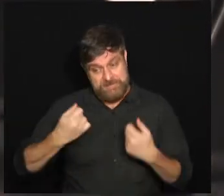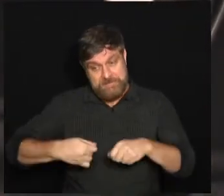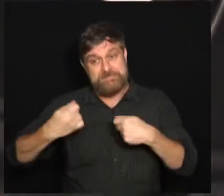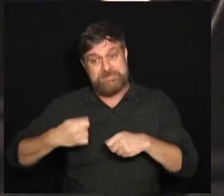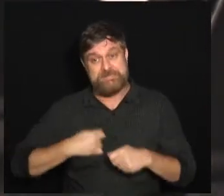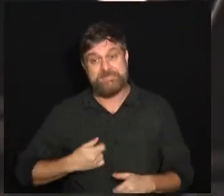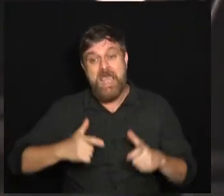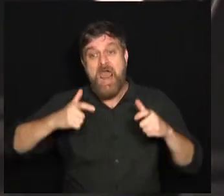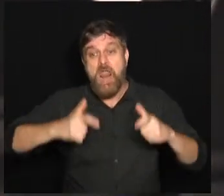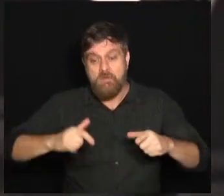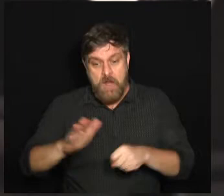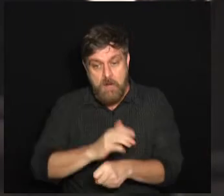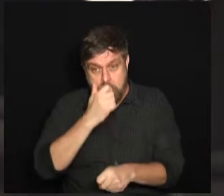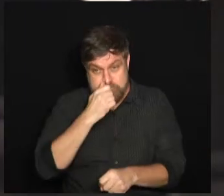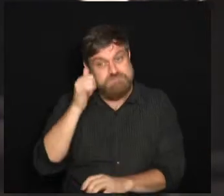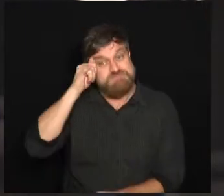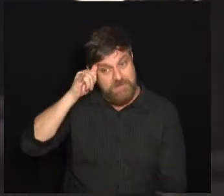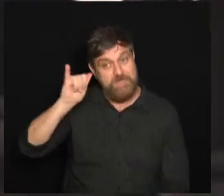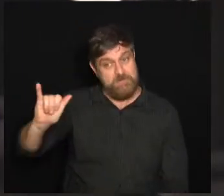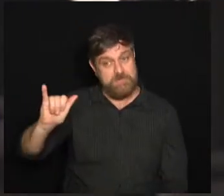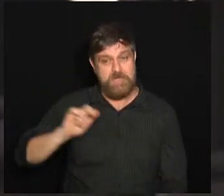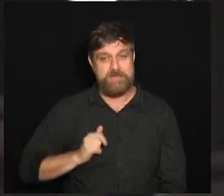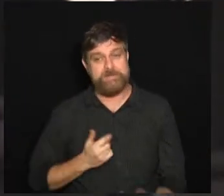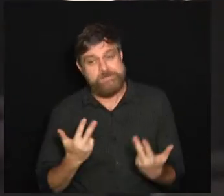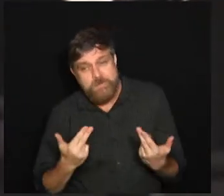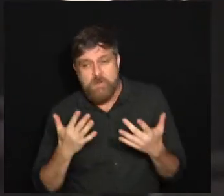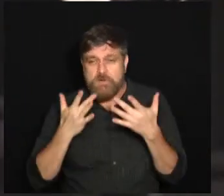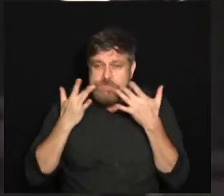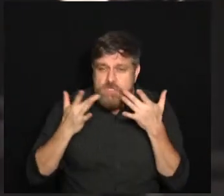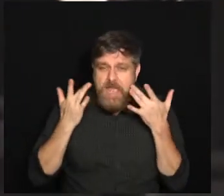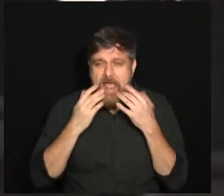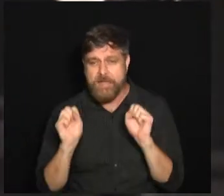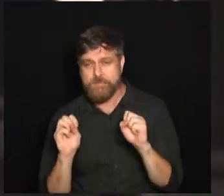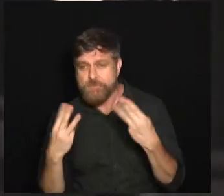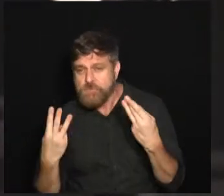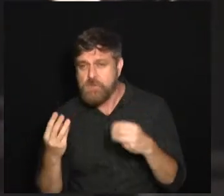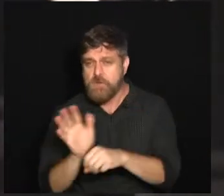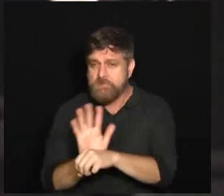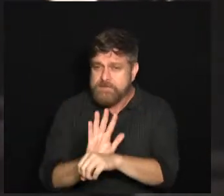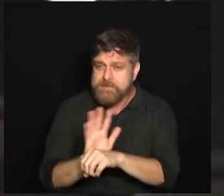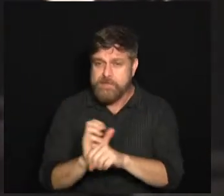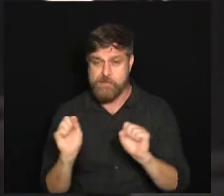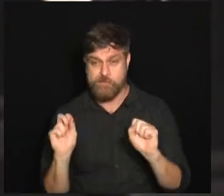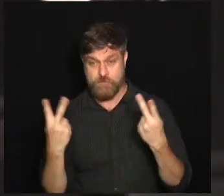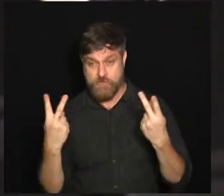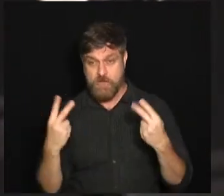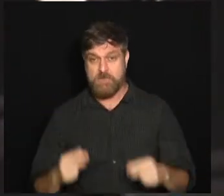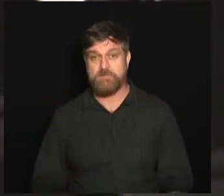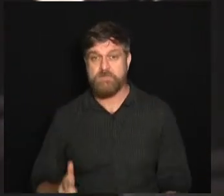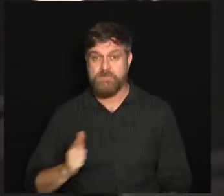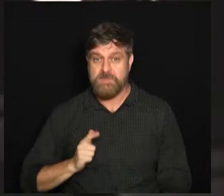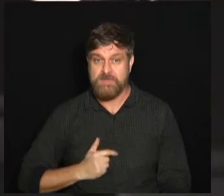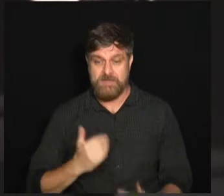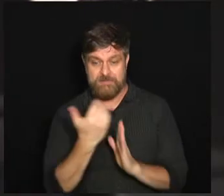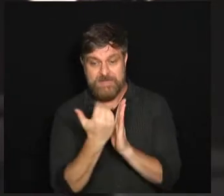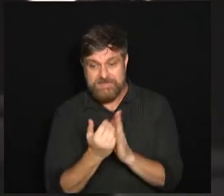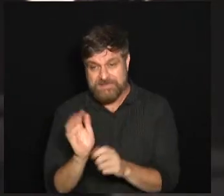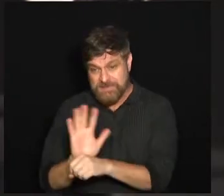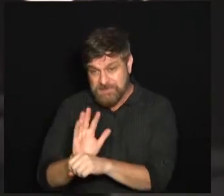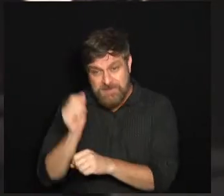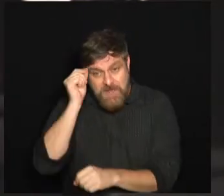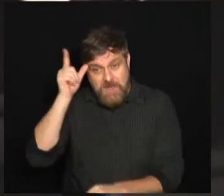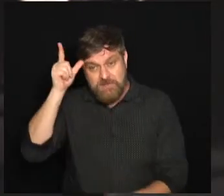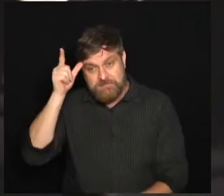evitar lugares com muitas pessoas, como teatro, shows, cinema, shopping, as agendas cinema e